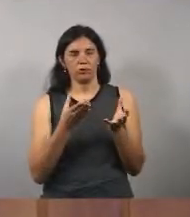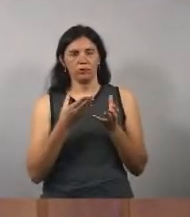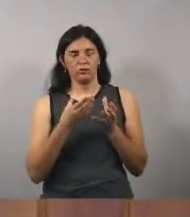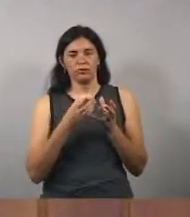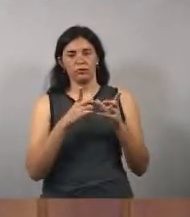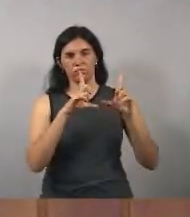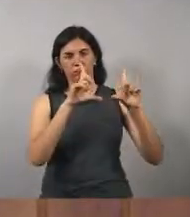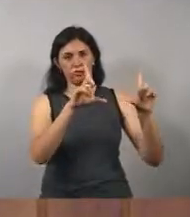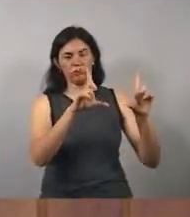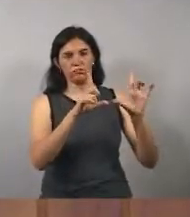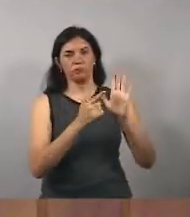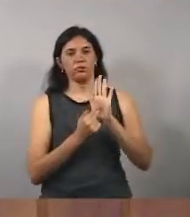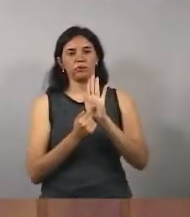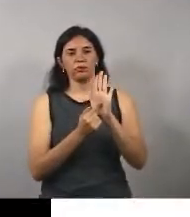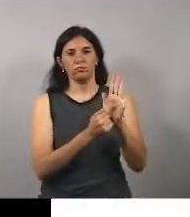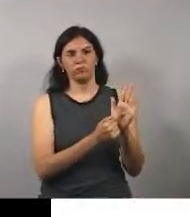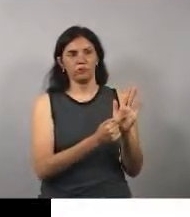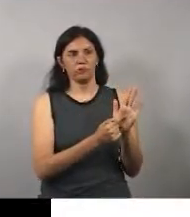aqui,